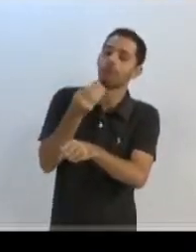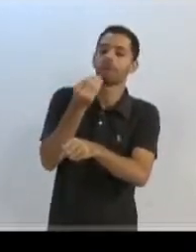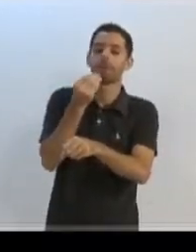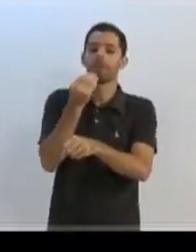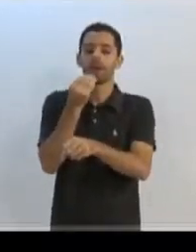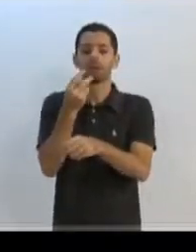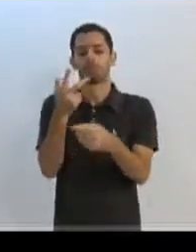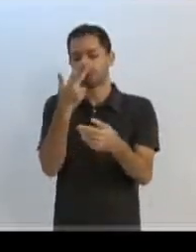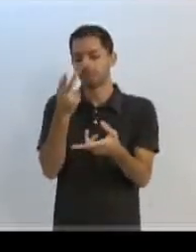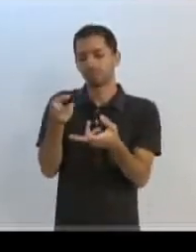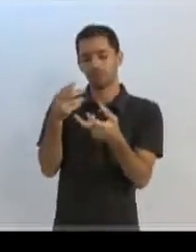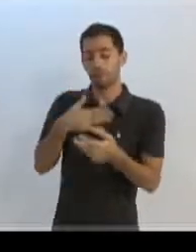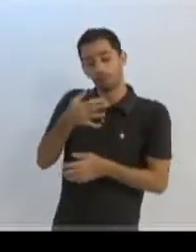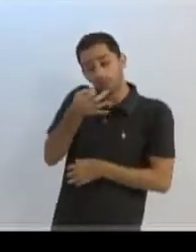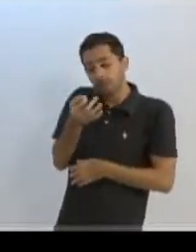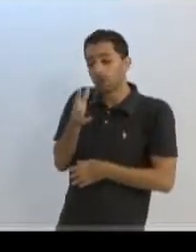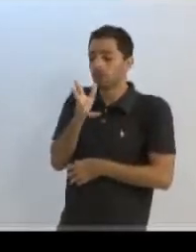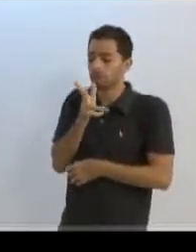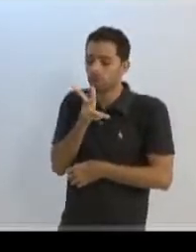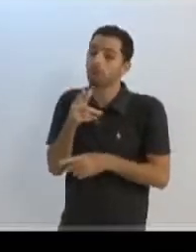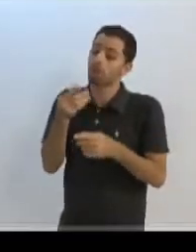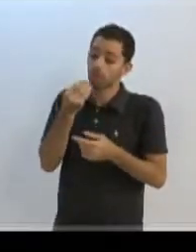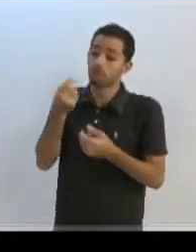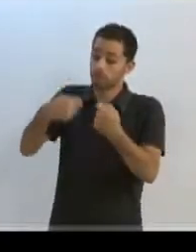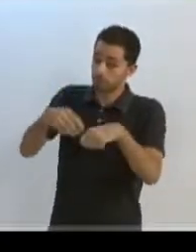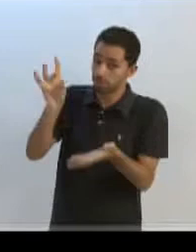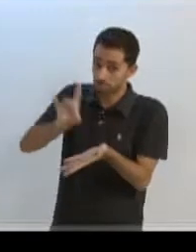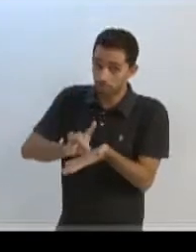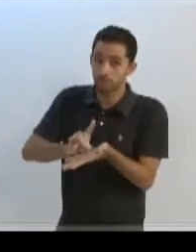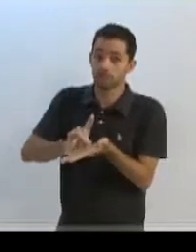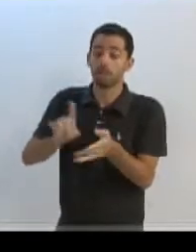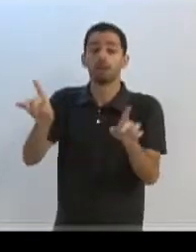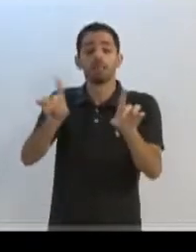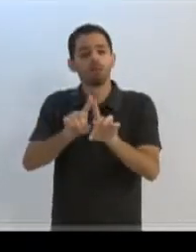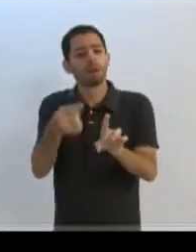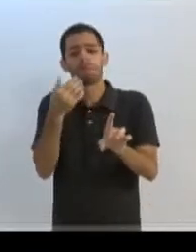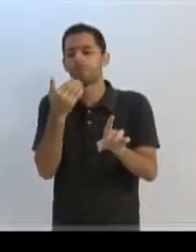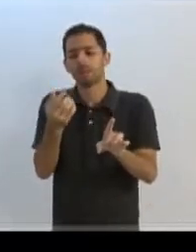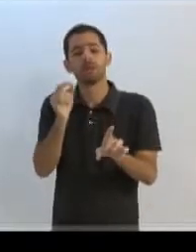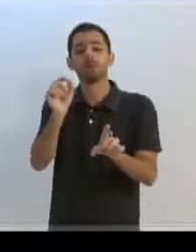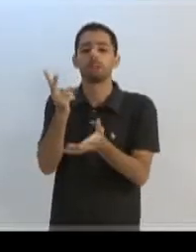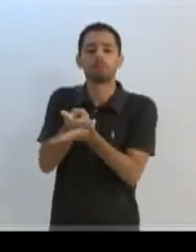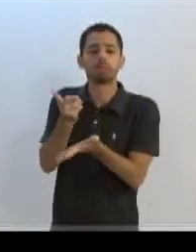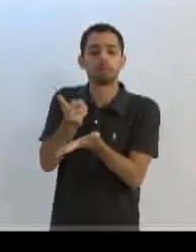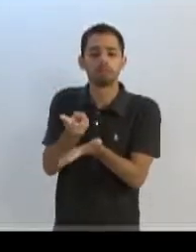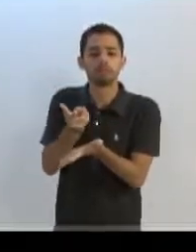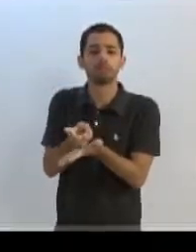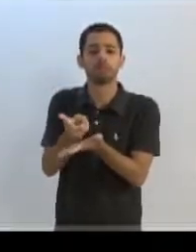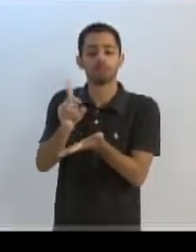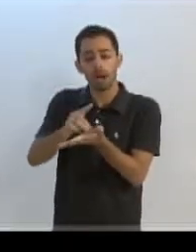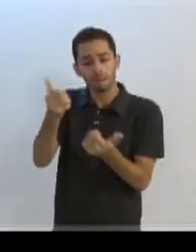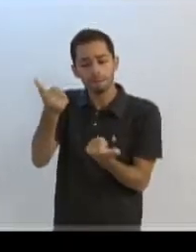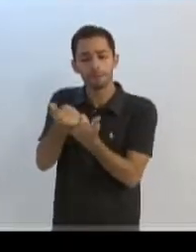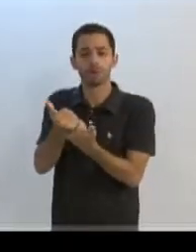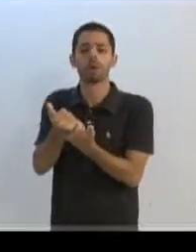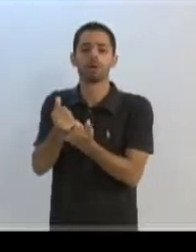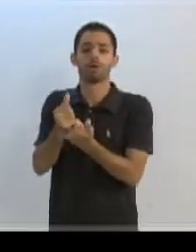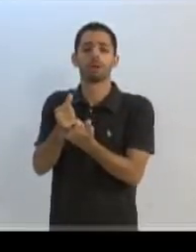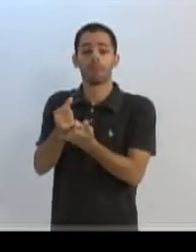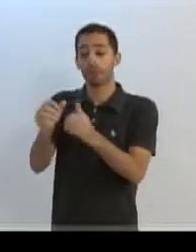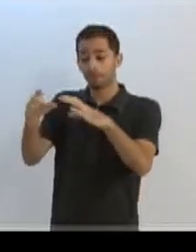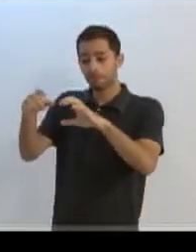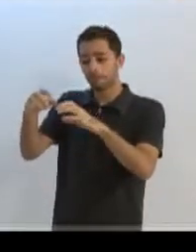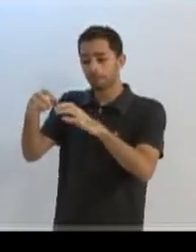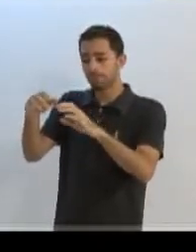demorado demais a nossa opinião inclusive é uma obra necessária melhor dizendo não é mais a gente pede é sempre a a colaboração tanto da empresa